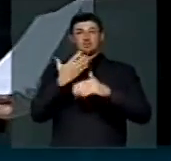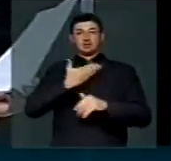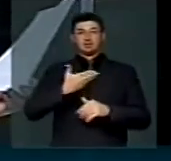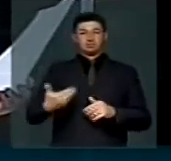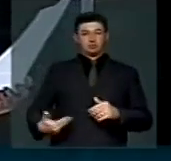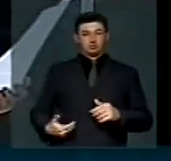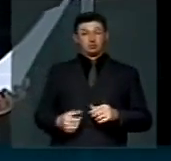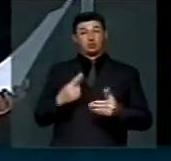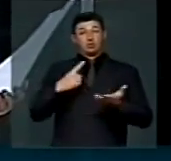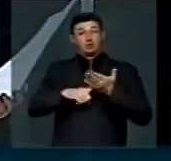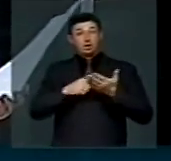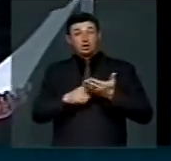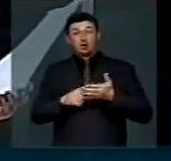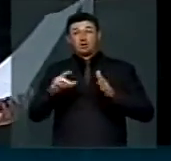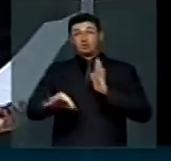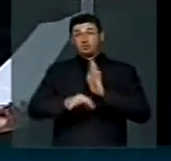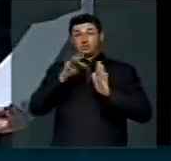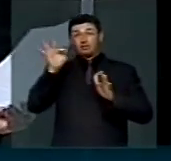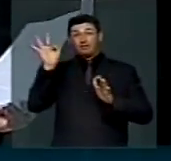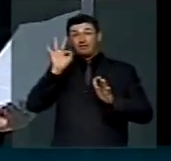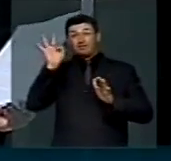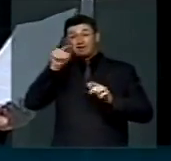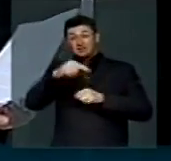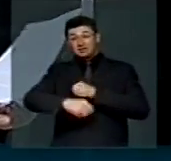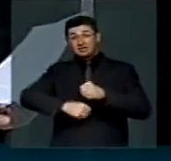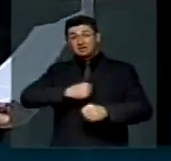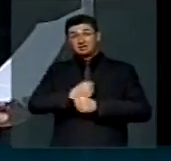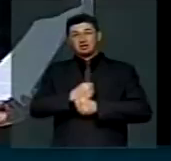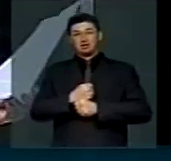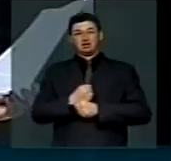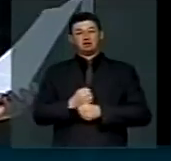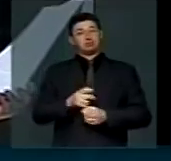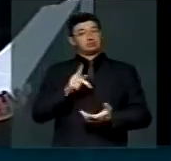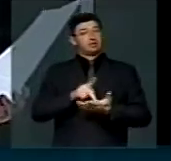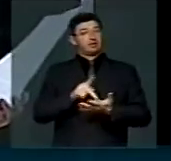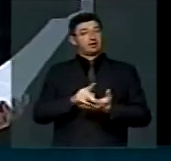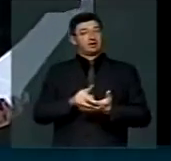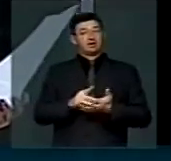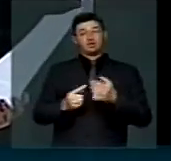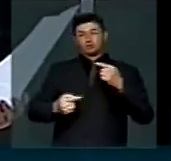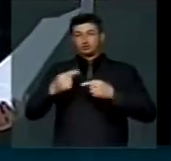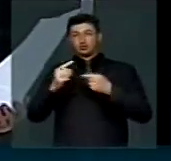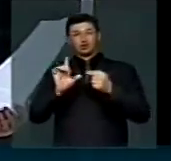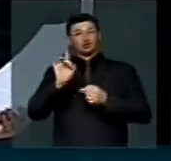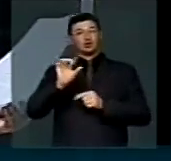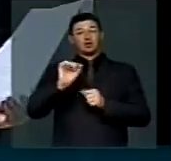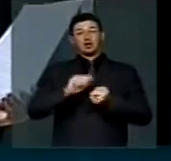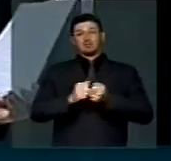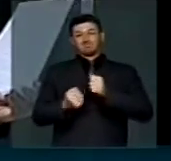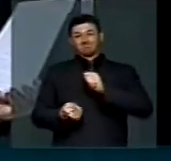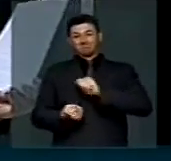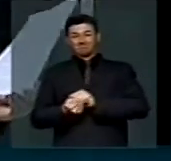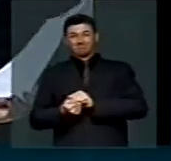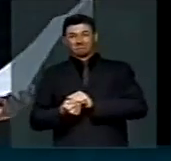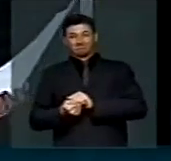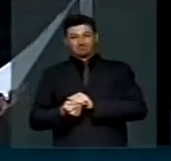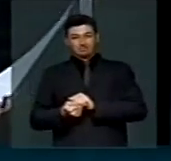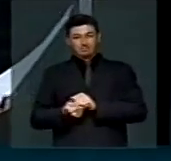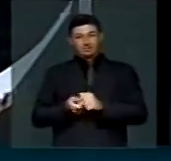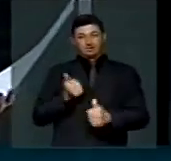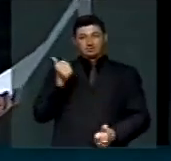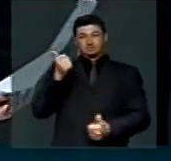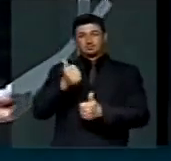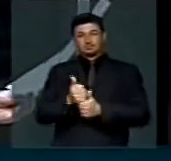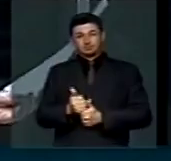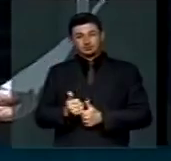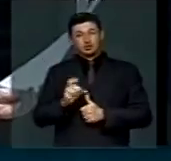acordo que deveria ter sido assinado em fevereiro deste ano, e, em verdade, foi discutido apenas um reajuste linear, repondo